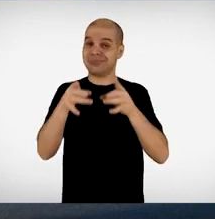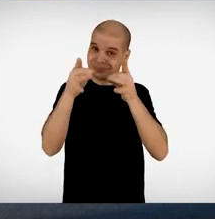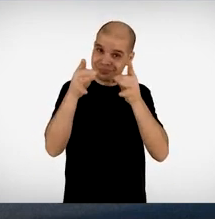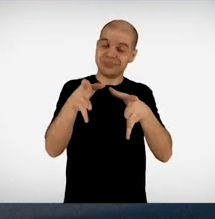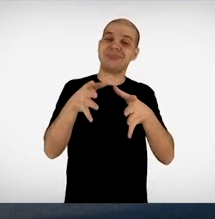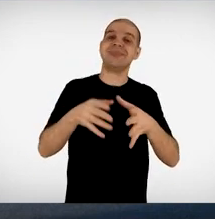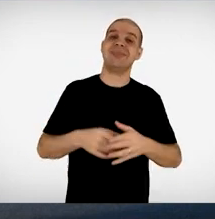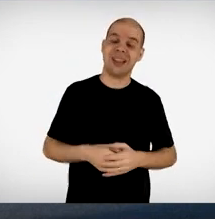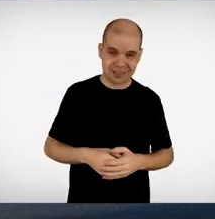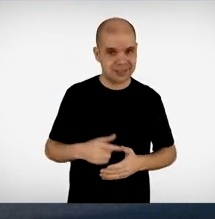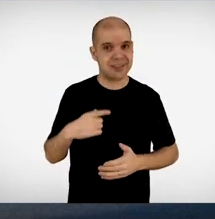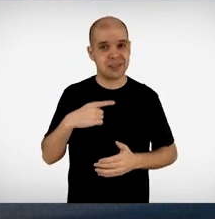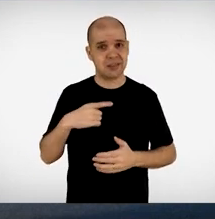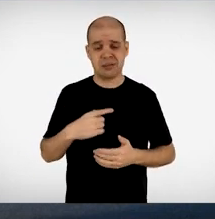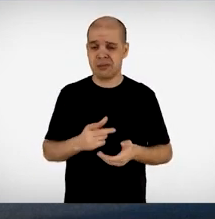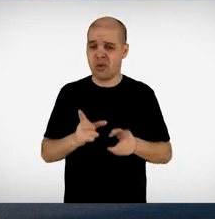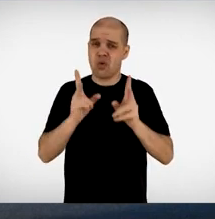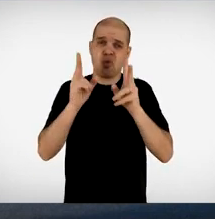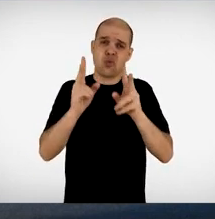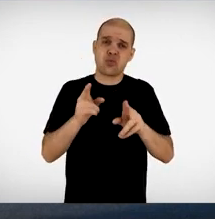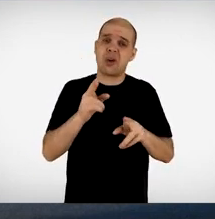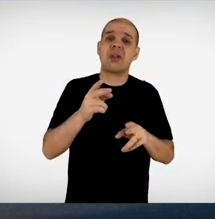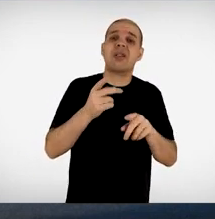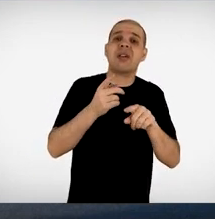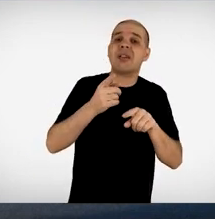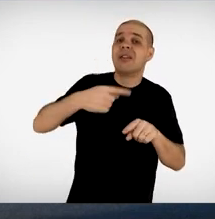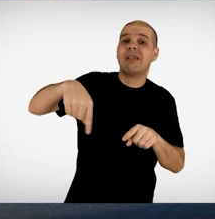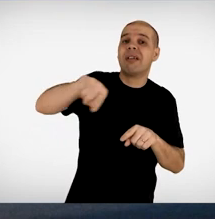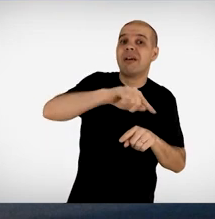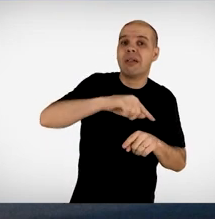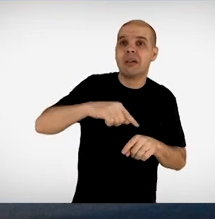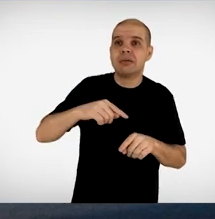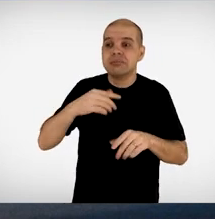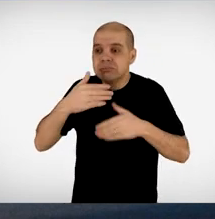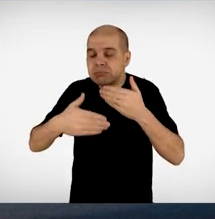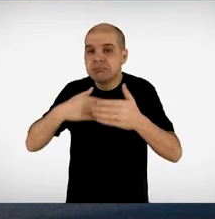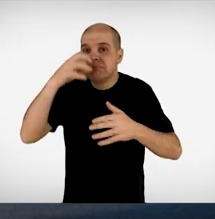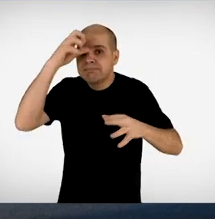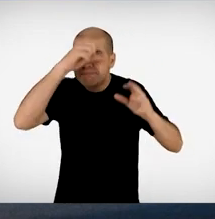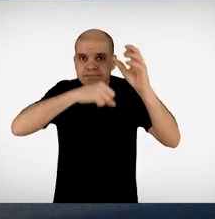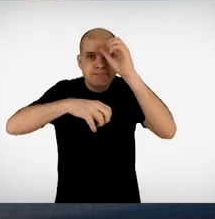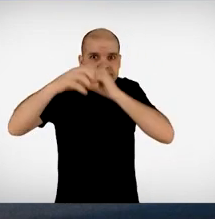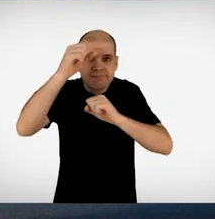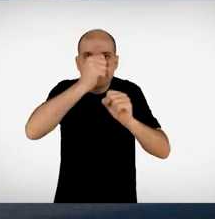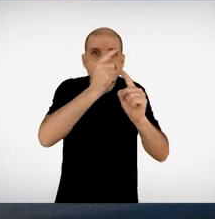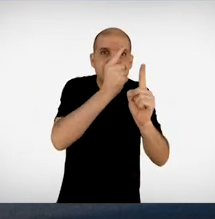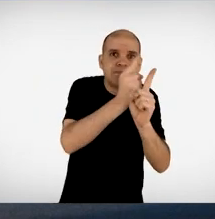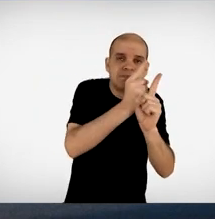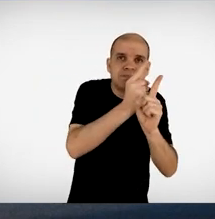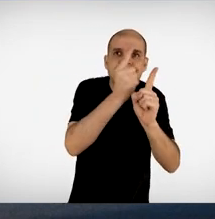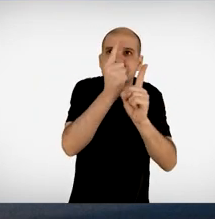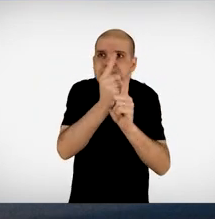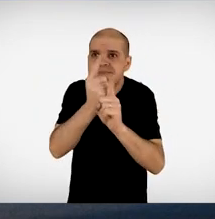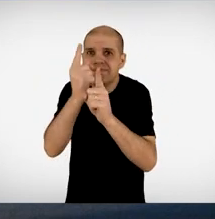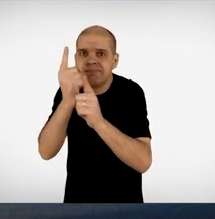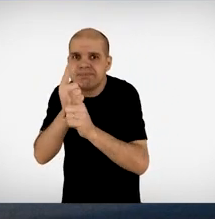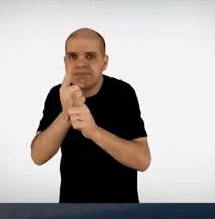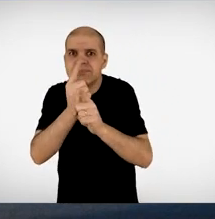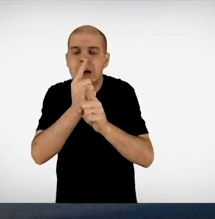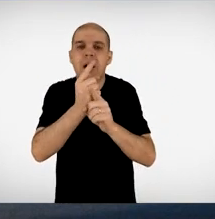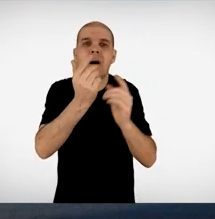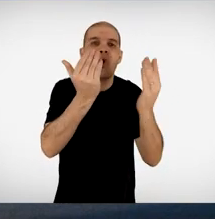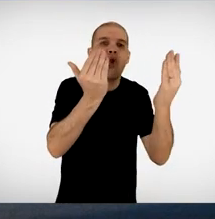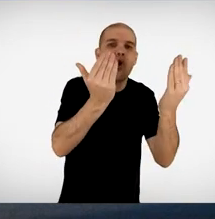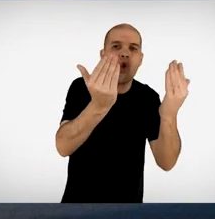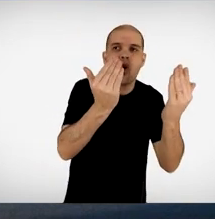gente faz isso nas nossas escolhas quando a gente está mais aprendendo sobre os nossos desejos.